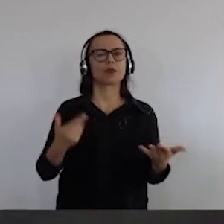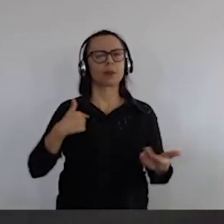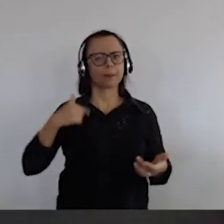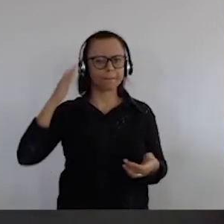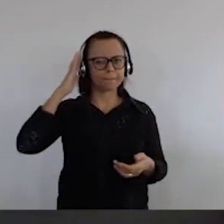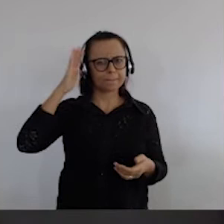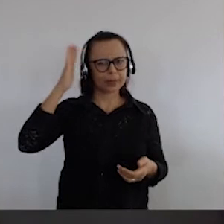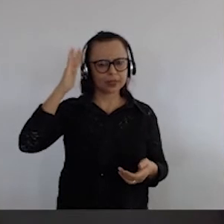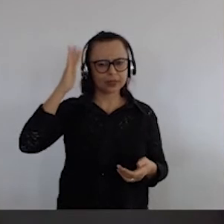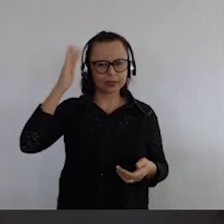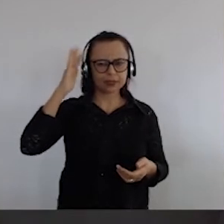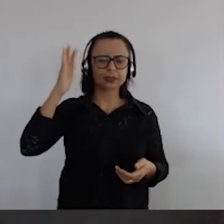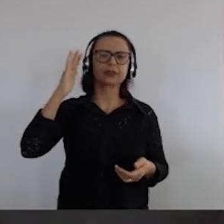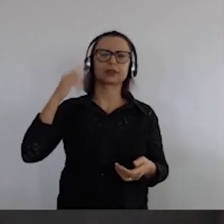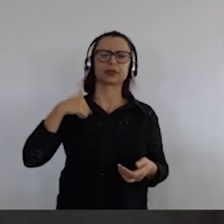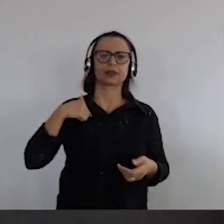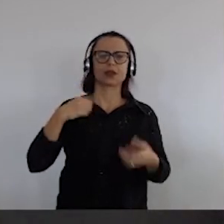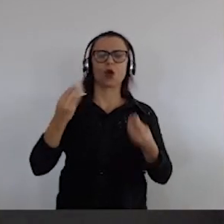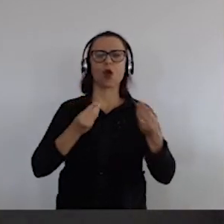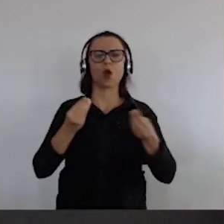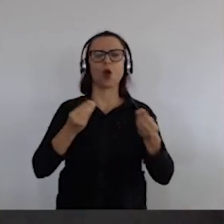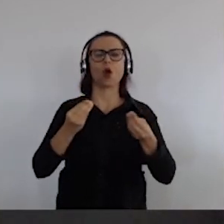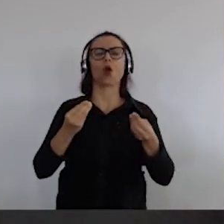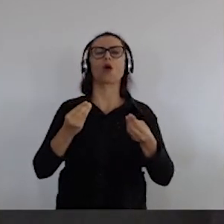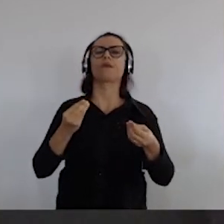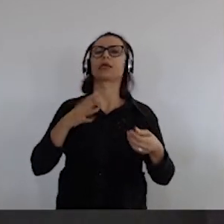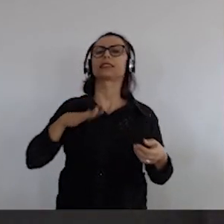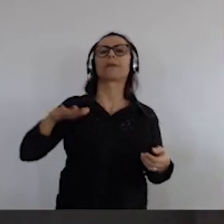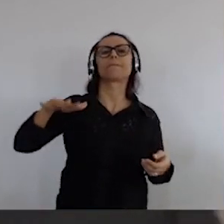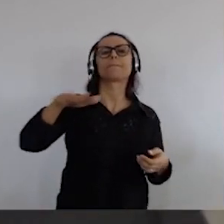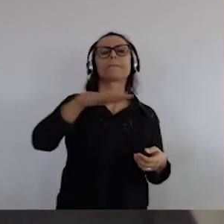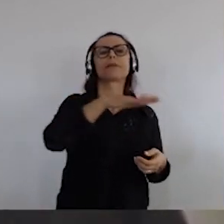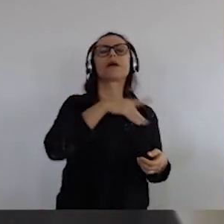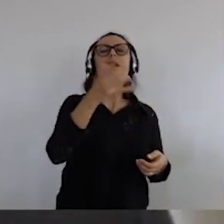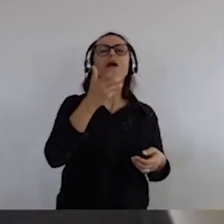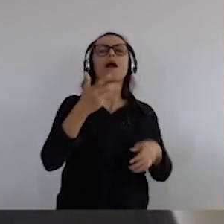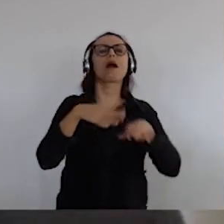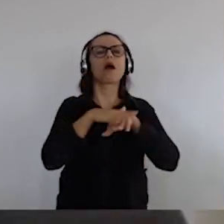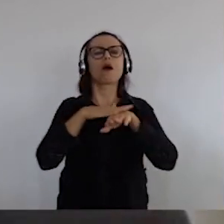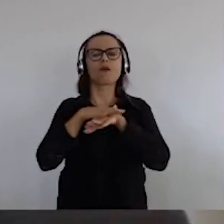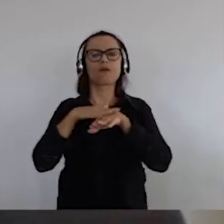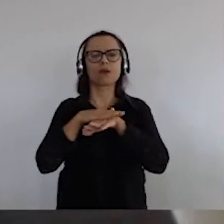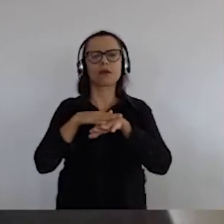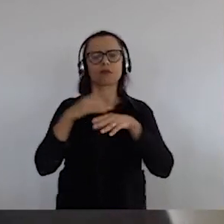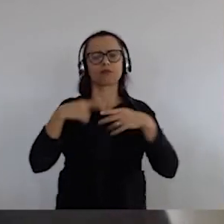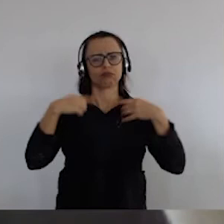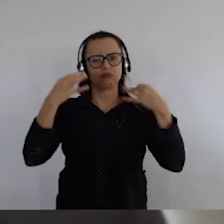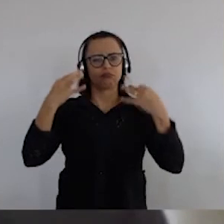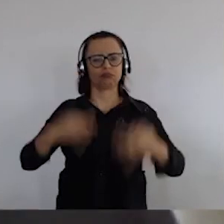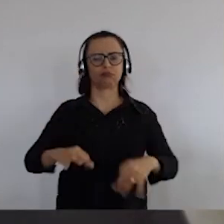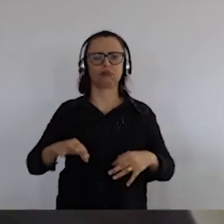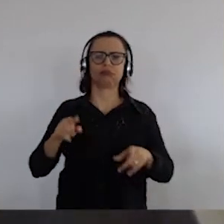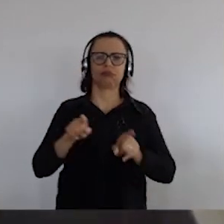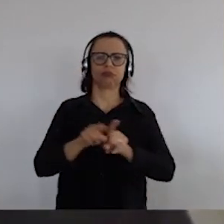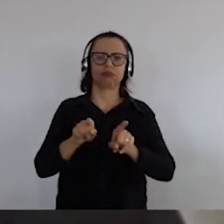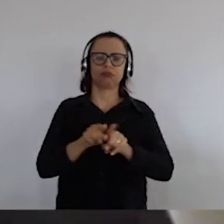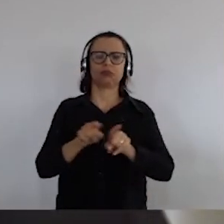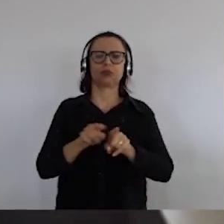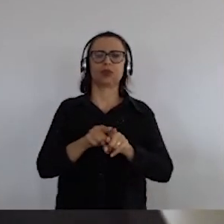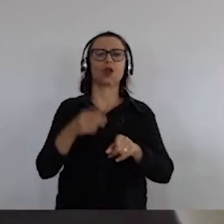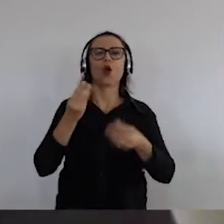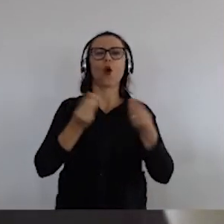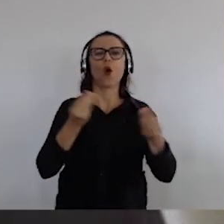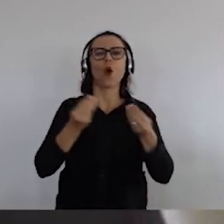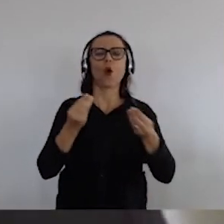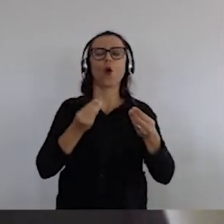em dividir um pouco o espaço sobre o que queria falar, e deu muito certo, porque eu costumo falar sobre o chão da